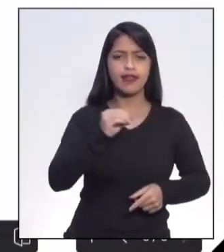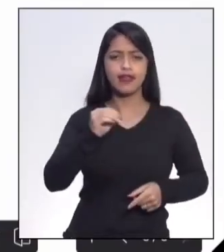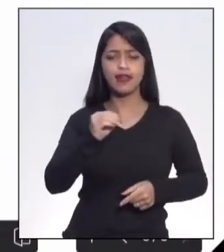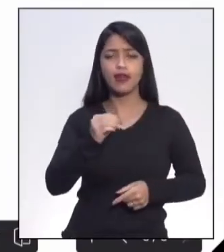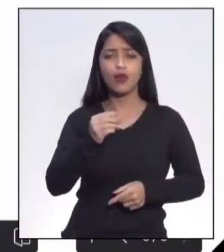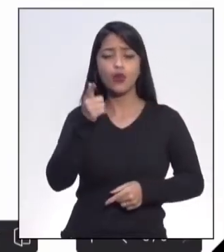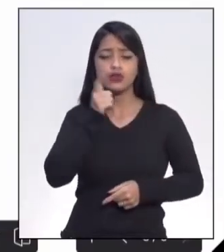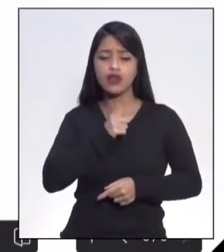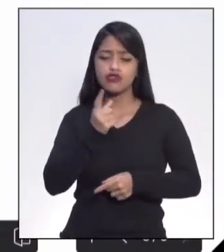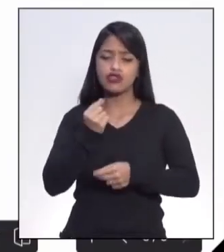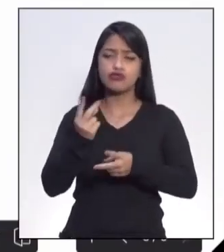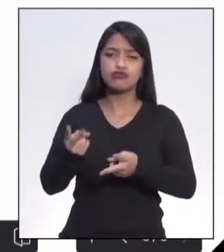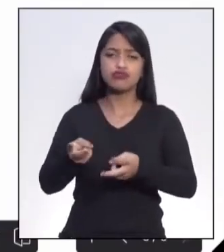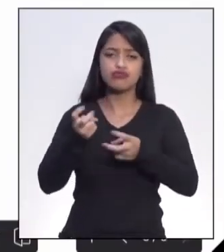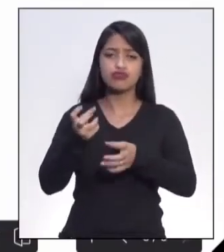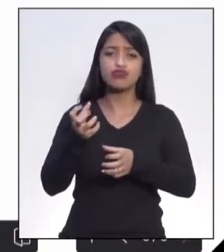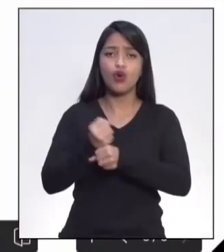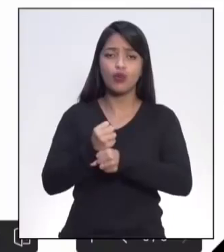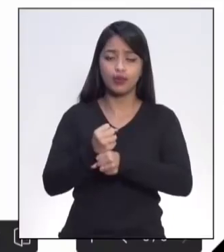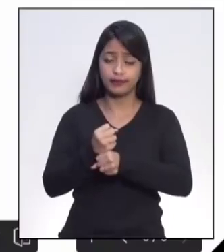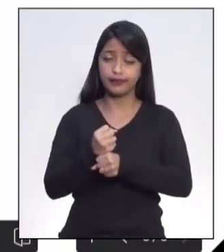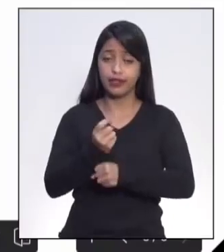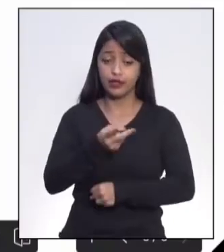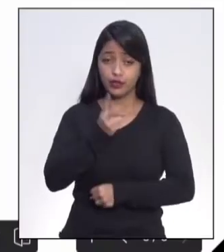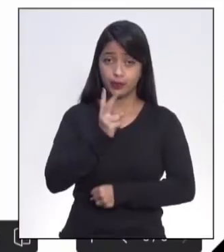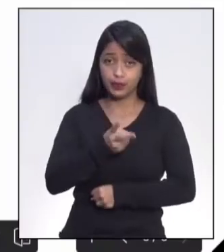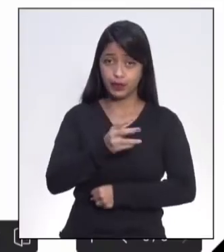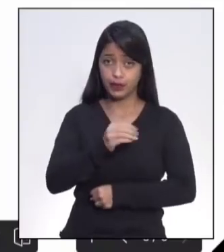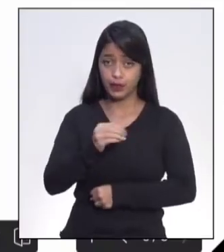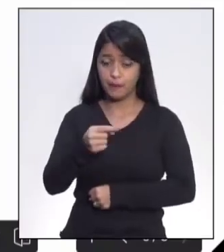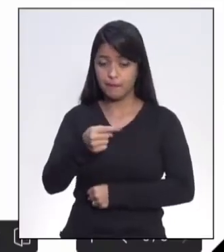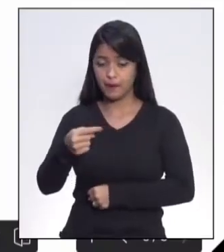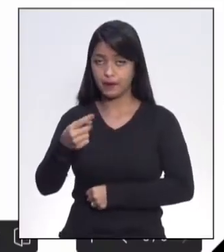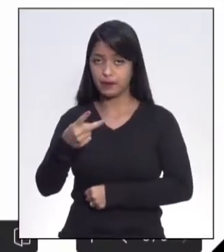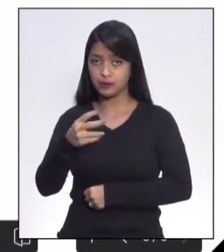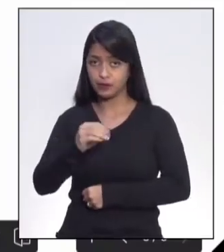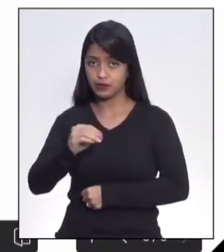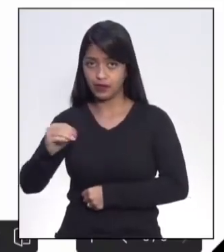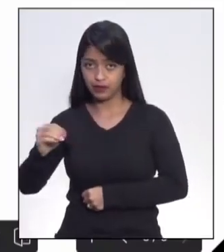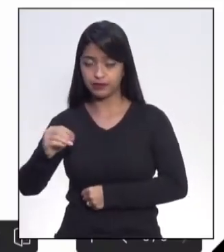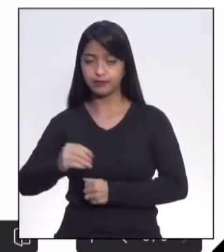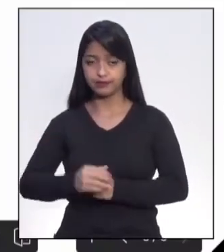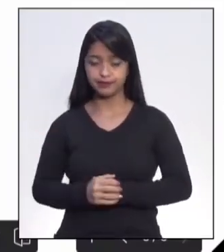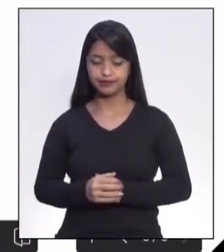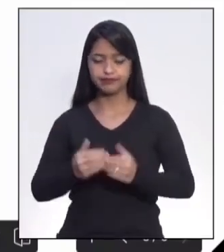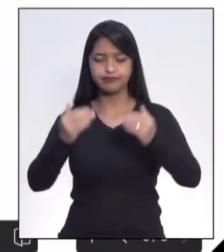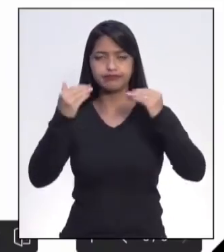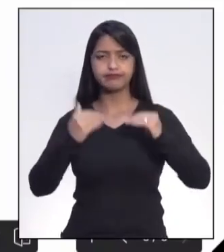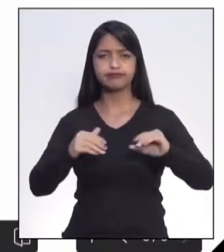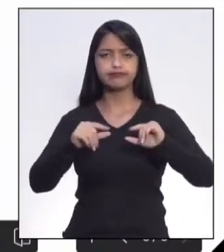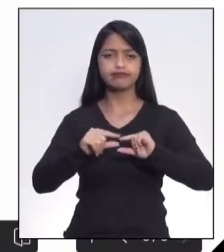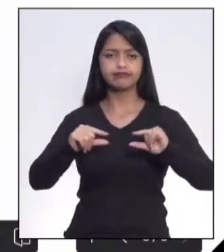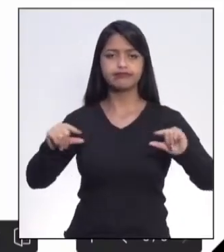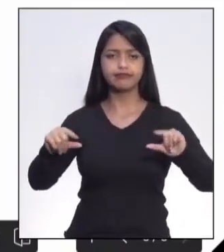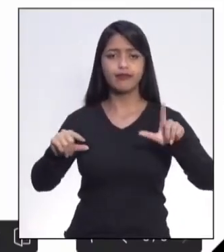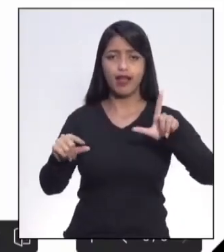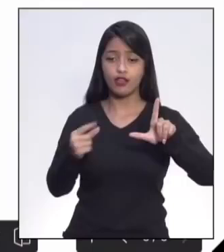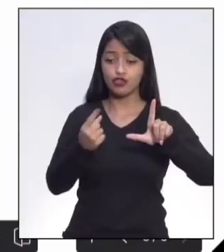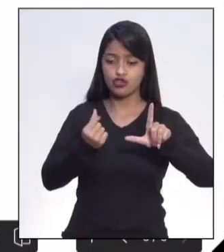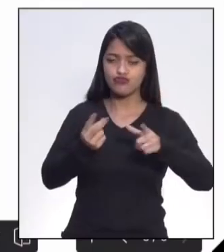a 2.000 menos 200. Então, esse lucro é